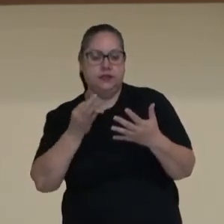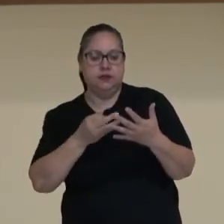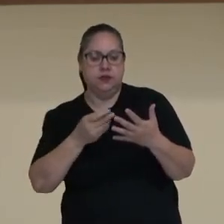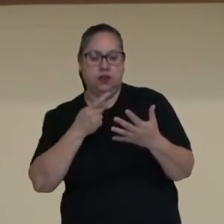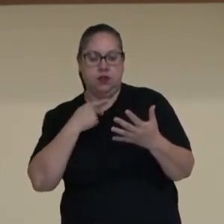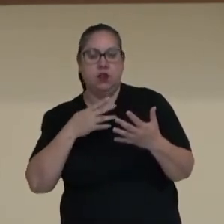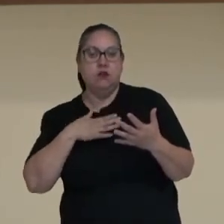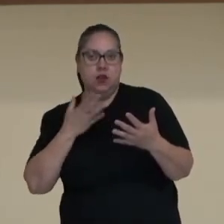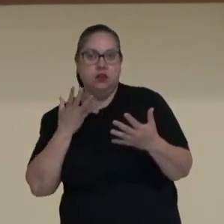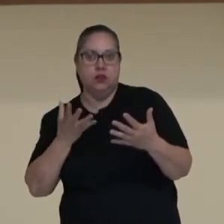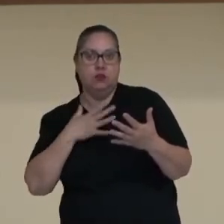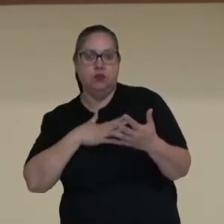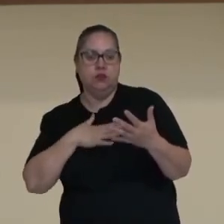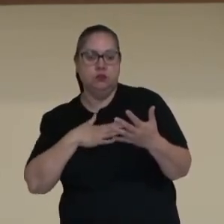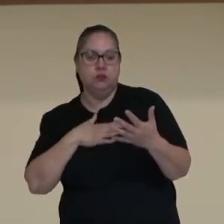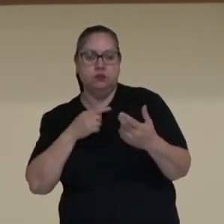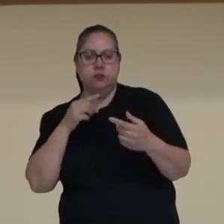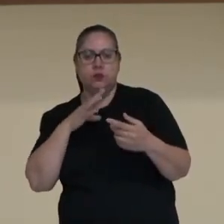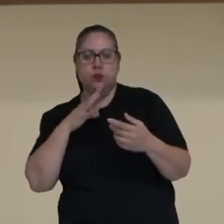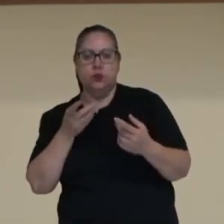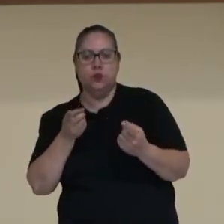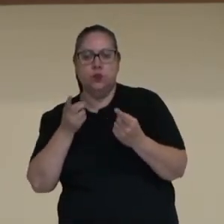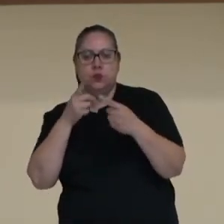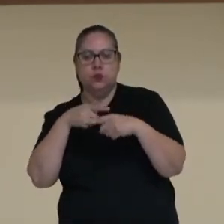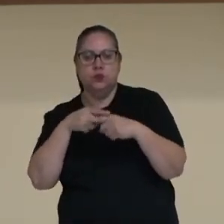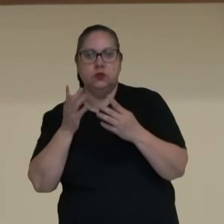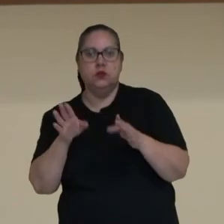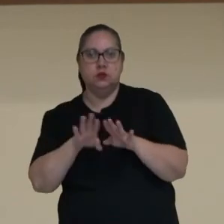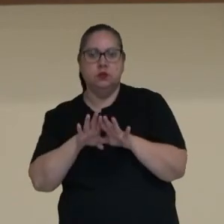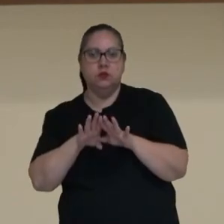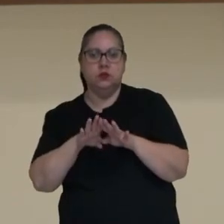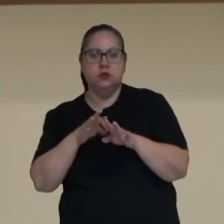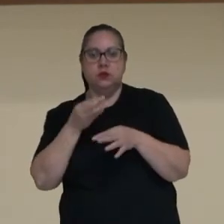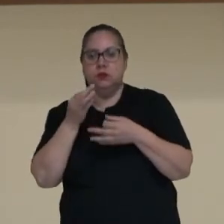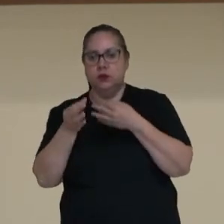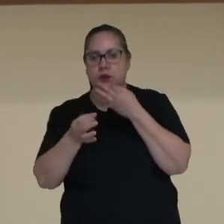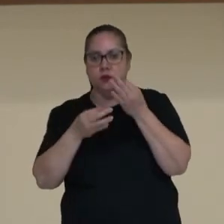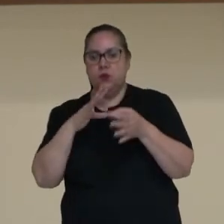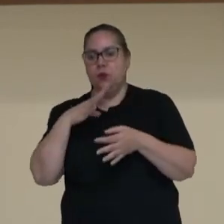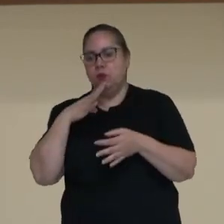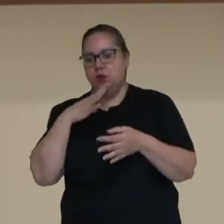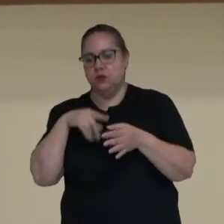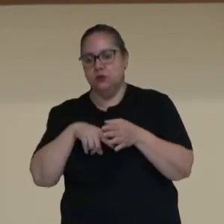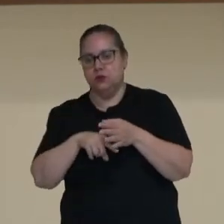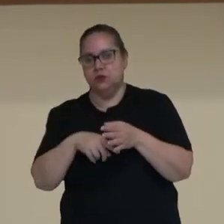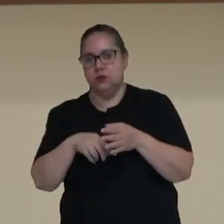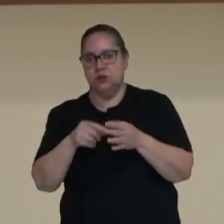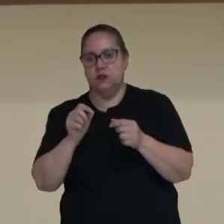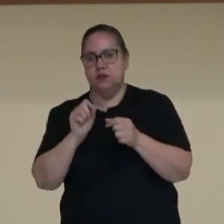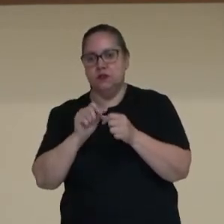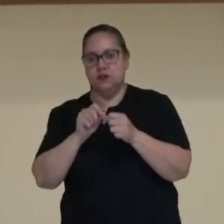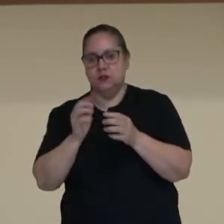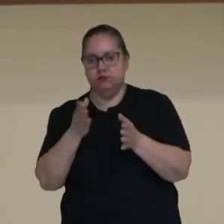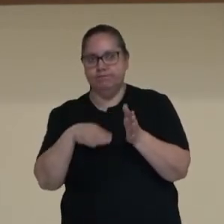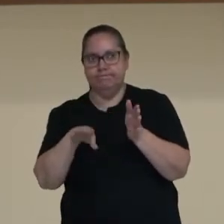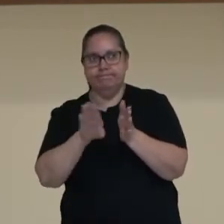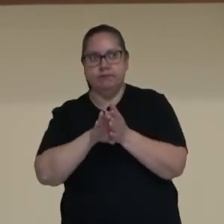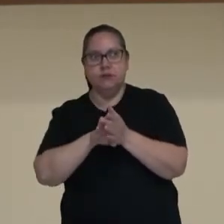defendo. Eu preciso conhecer os contrários também, né? É assim que eu de fato conheço. Então vamos fazer nossa